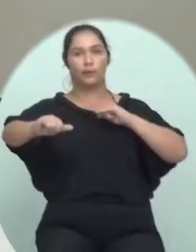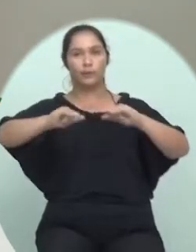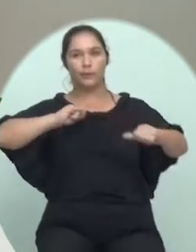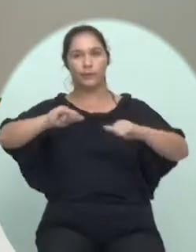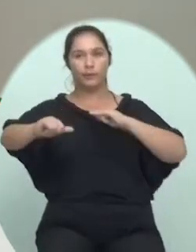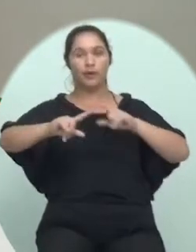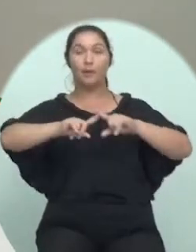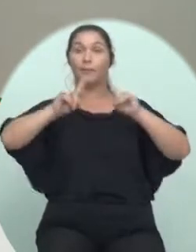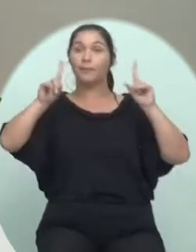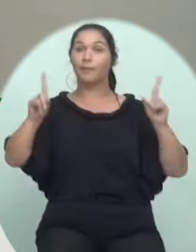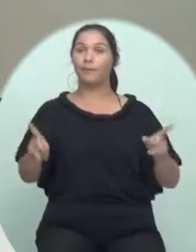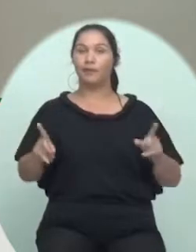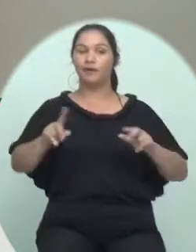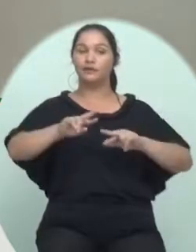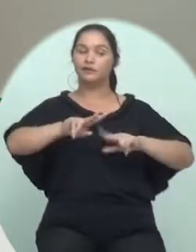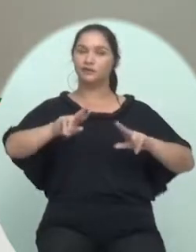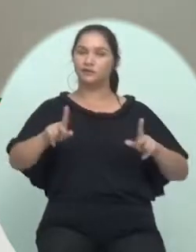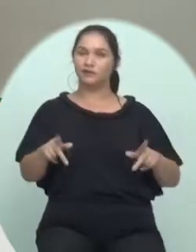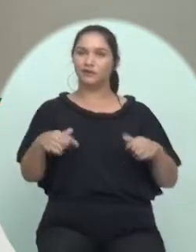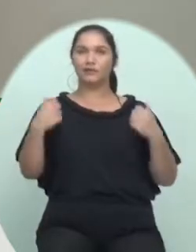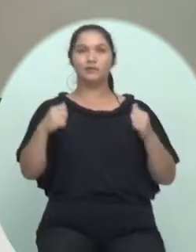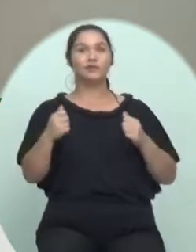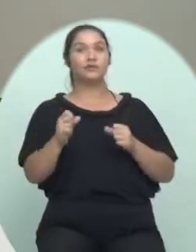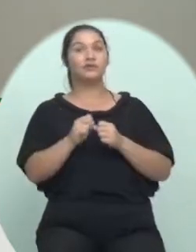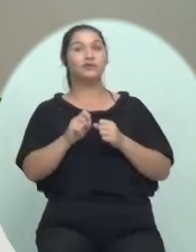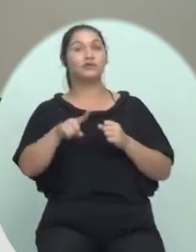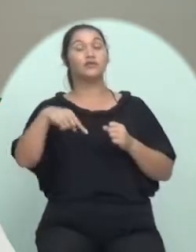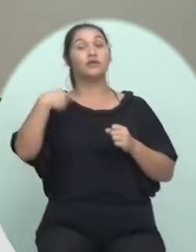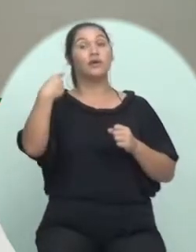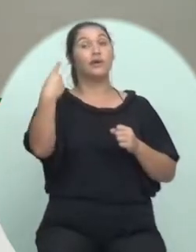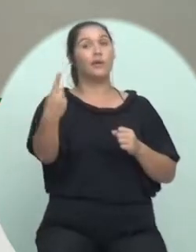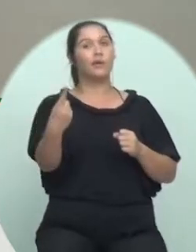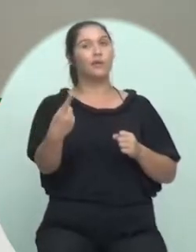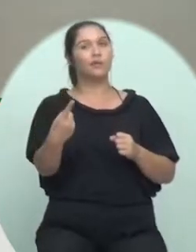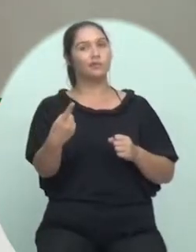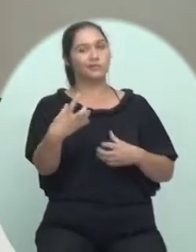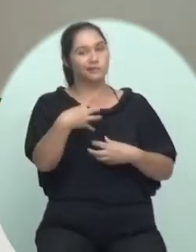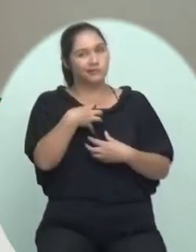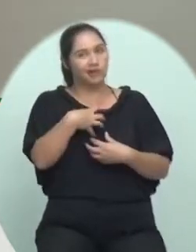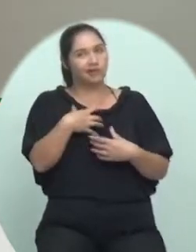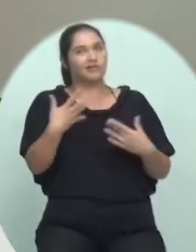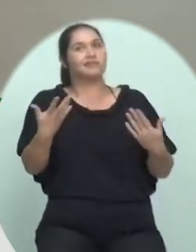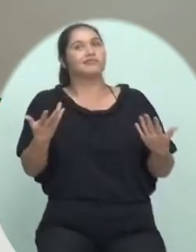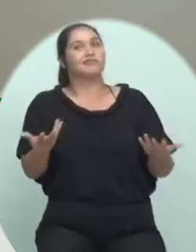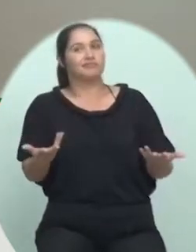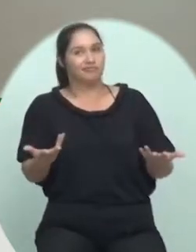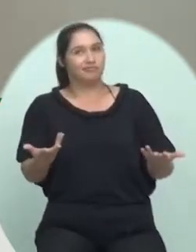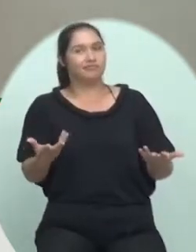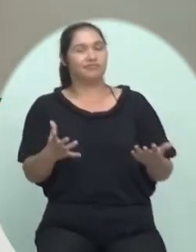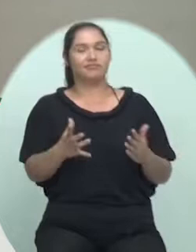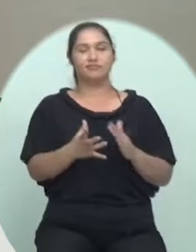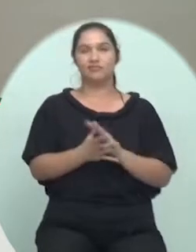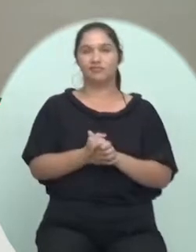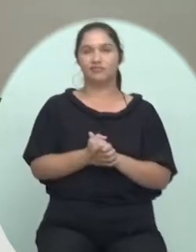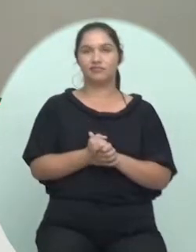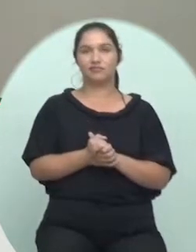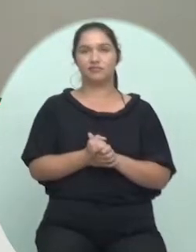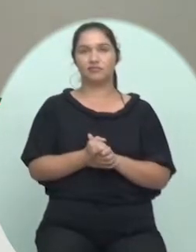diferente disso, deverá ser utilizada uma outra figura jurídica, que já é do nosso cotidiano, que trata-se